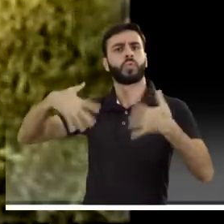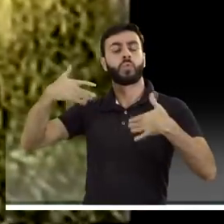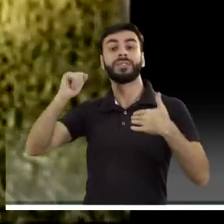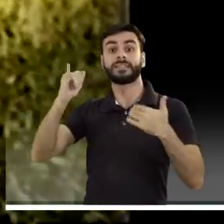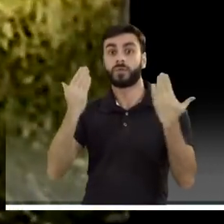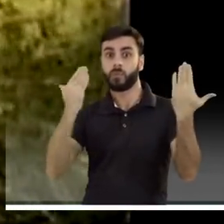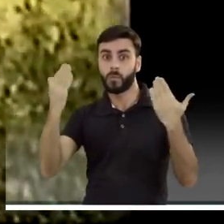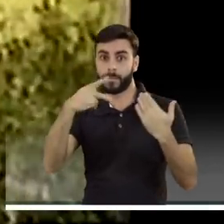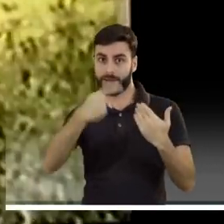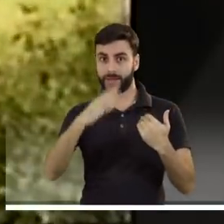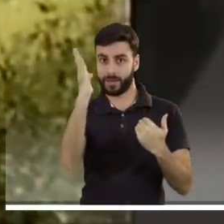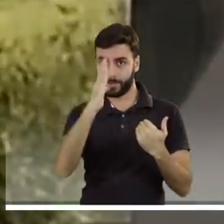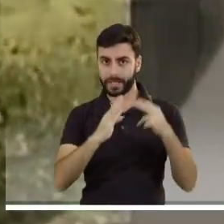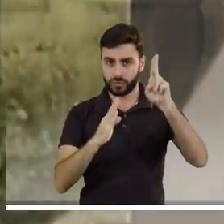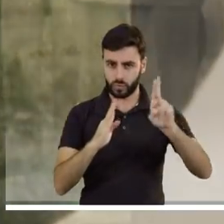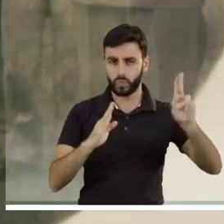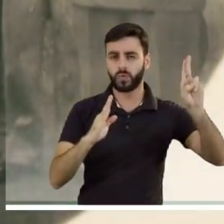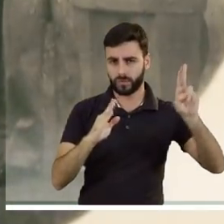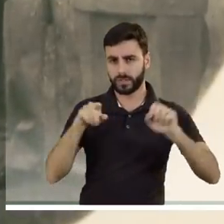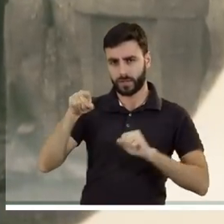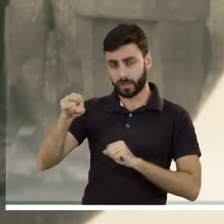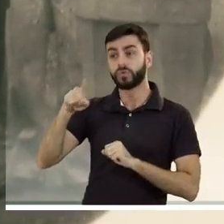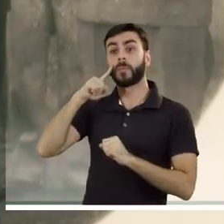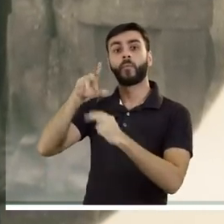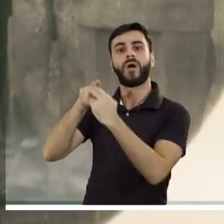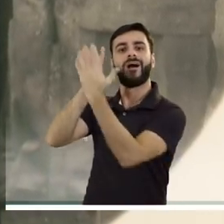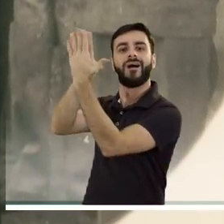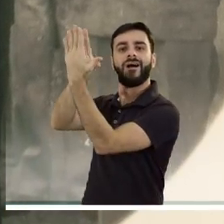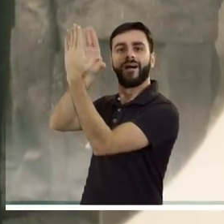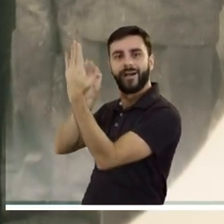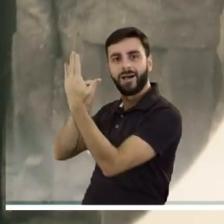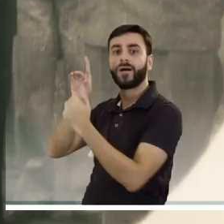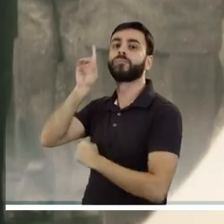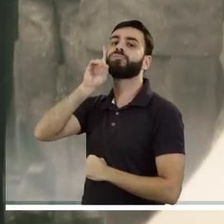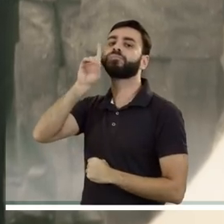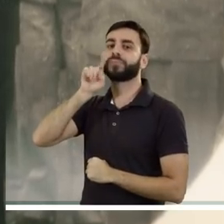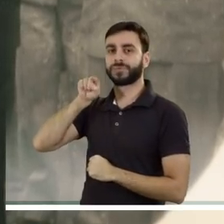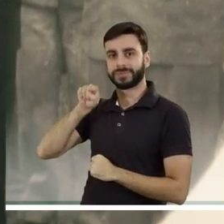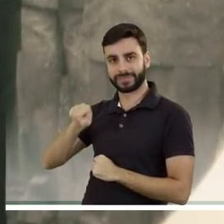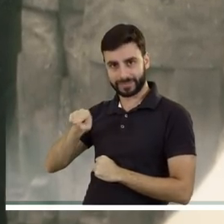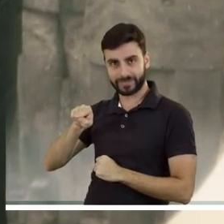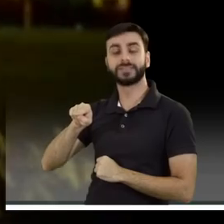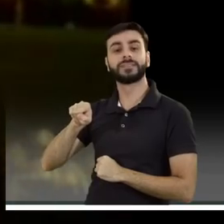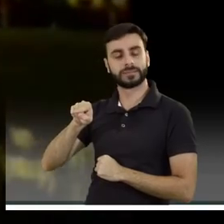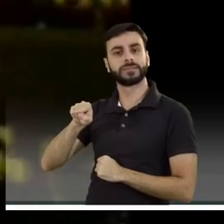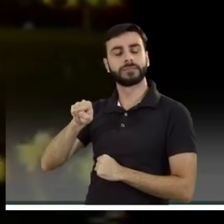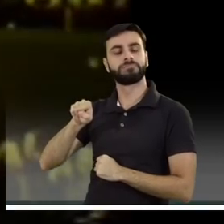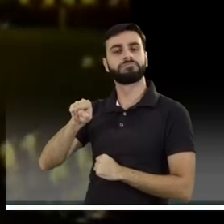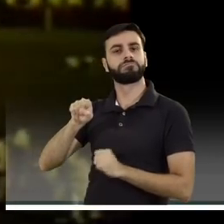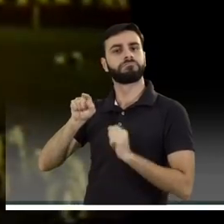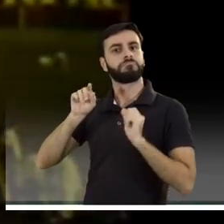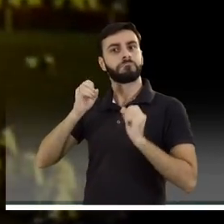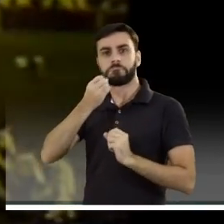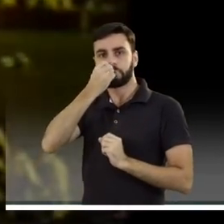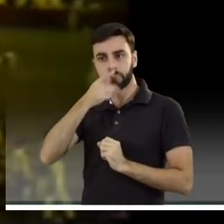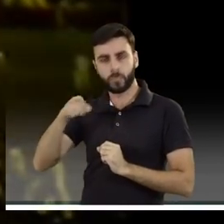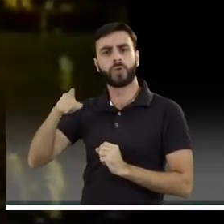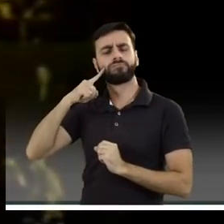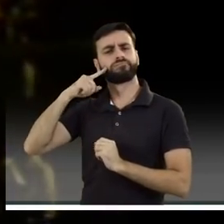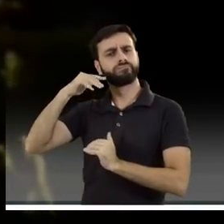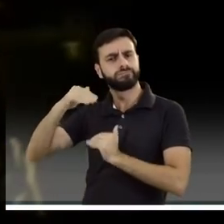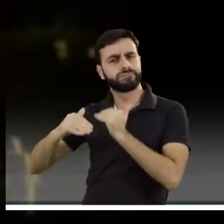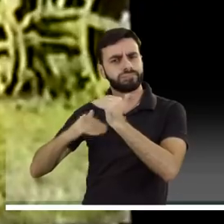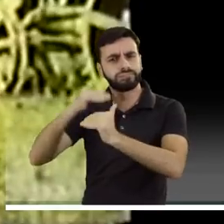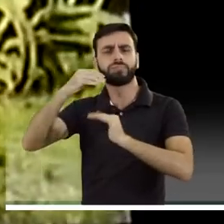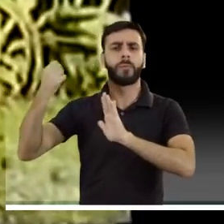outras universidades brasileiras. A inspiração no modelo norte-americano de educação superior, em vez do europeu, viria a